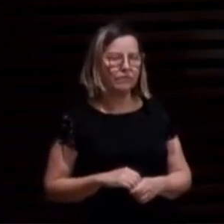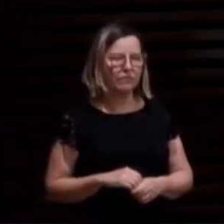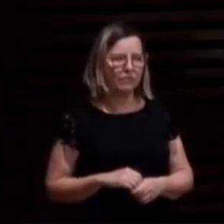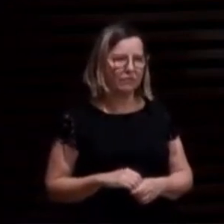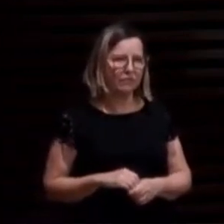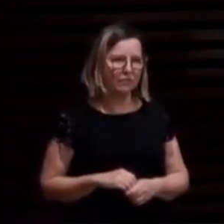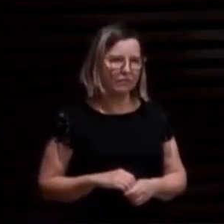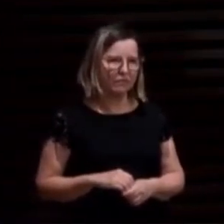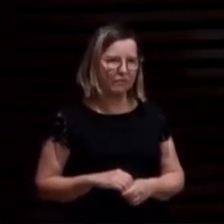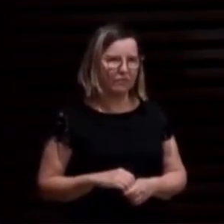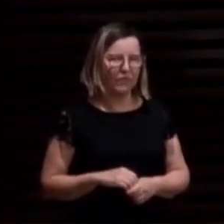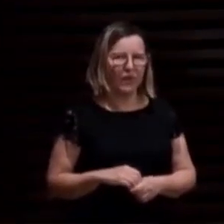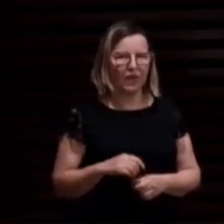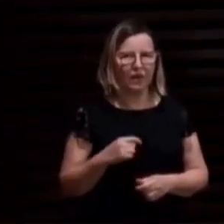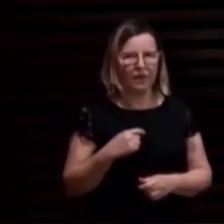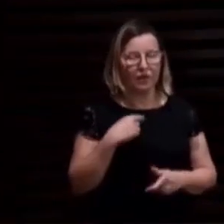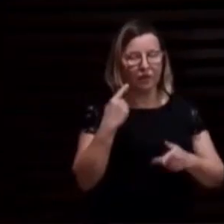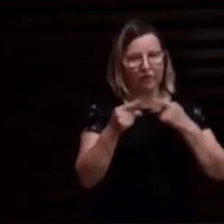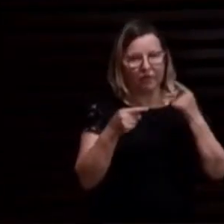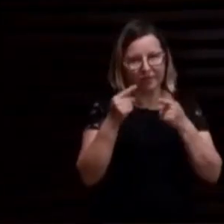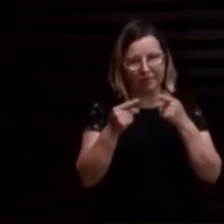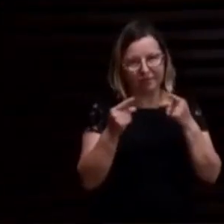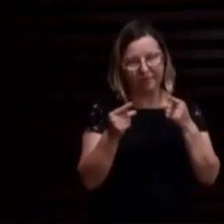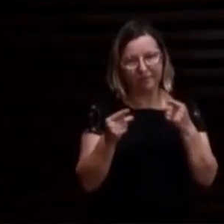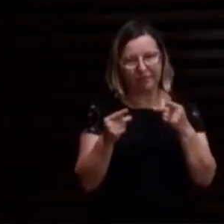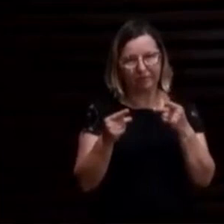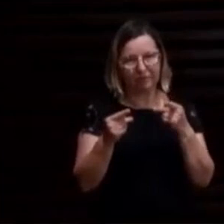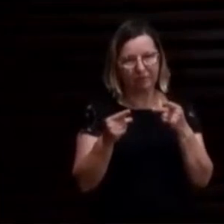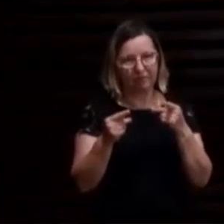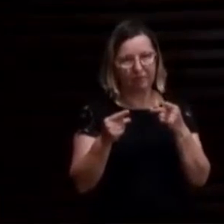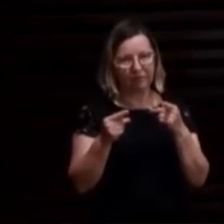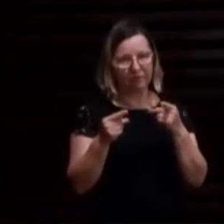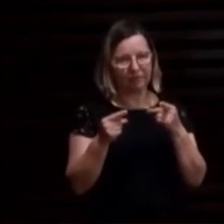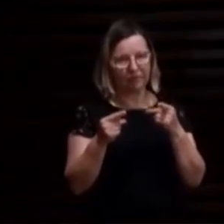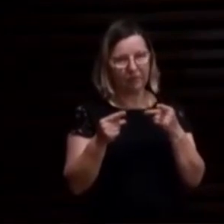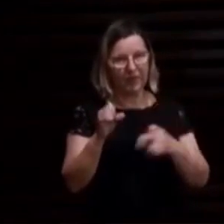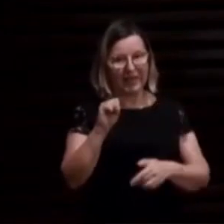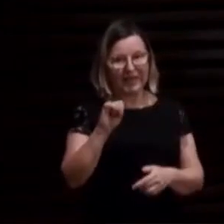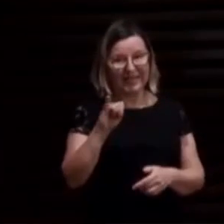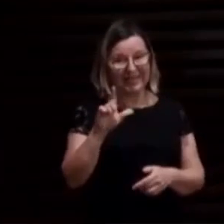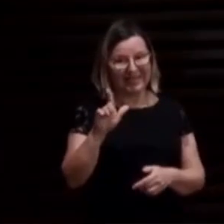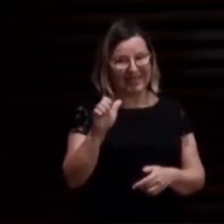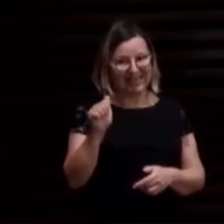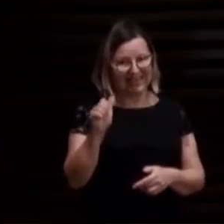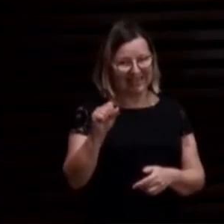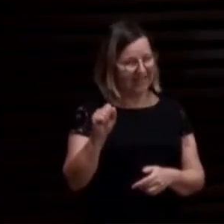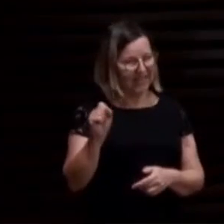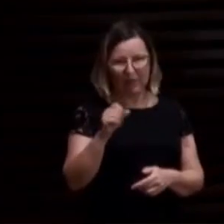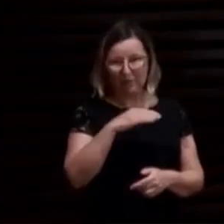E eu estava falando: olha, o Silas não está morto, ele está dormindo.